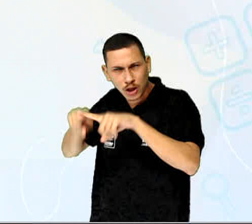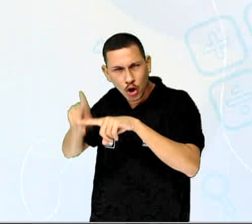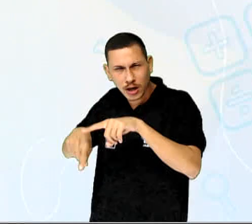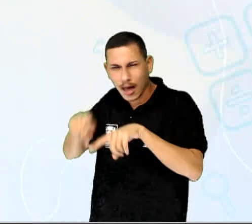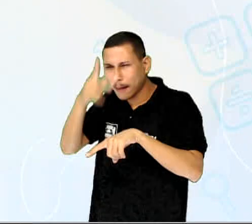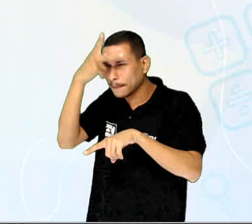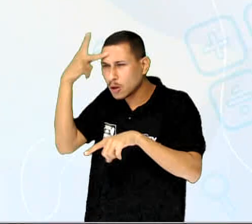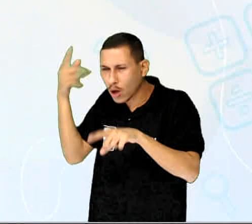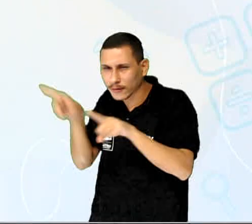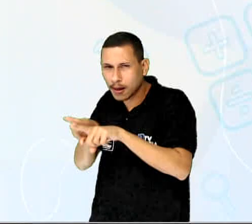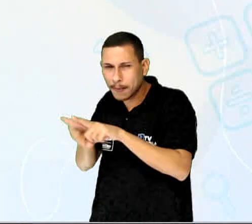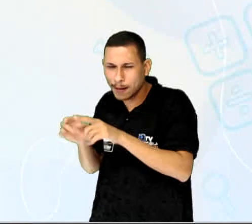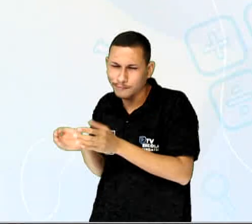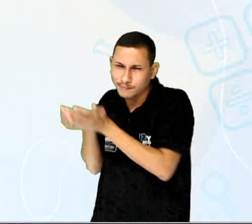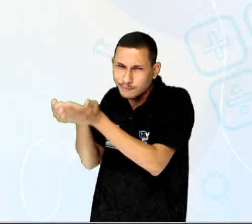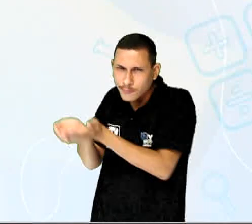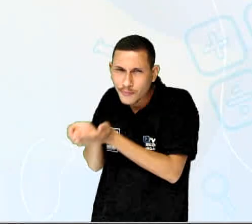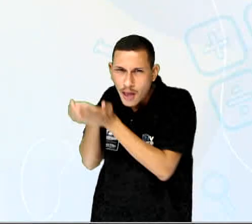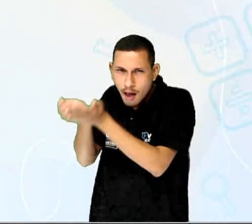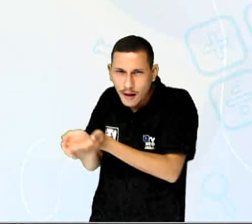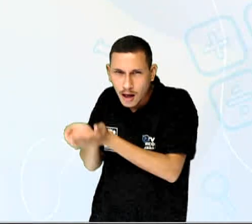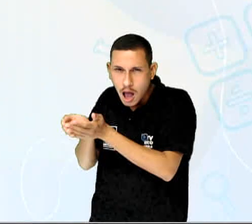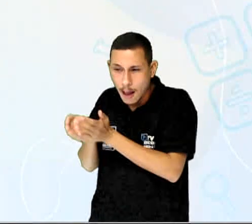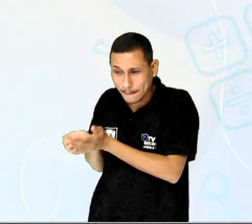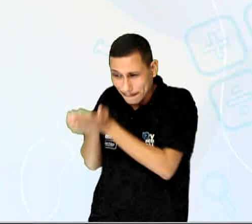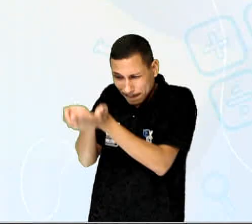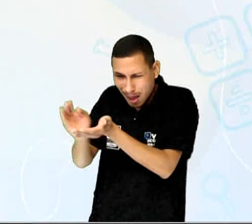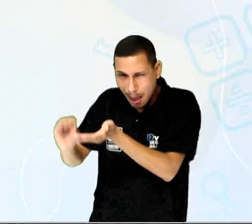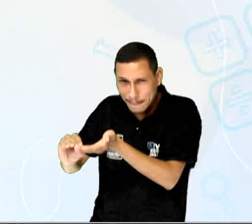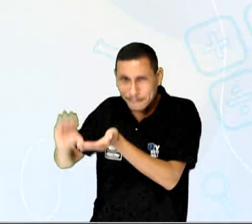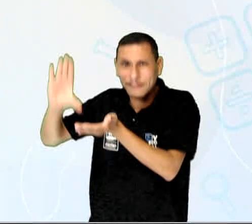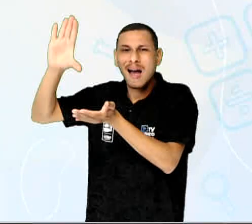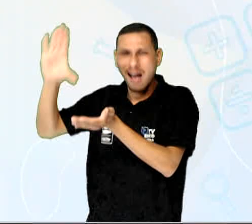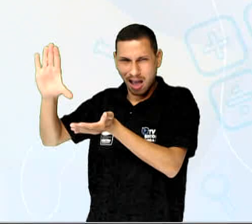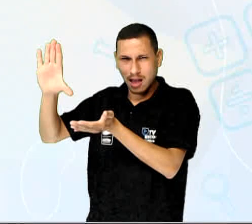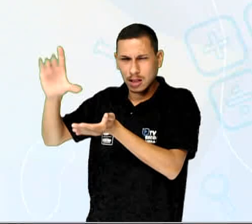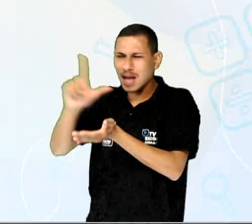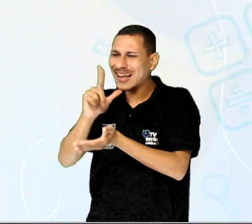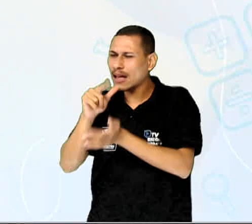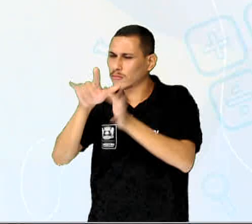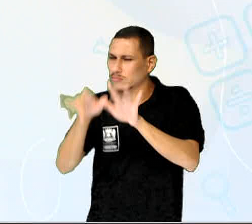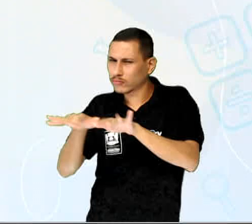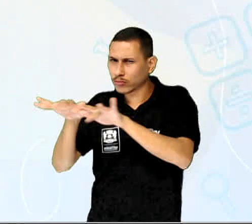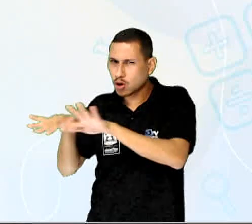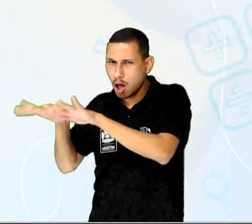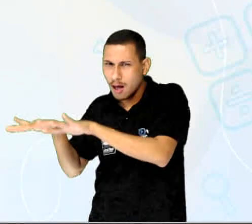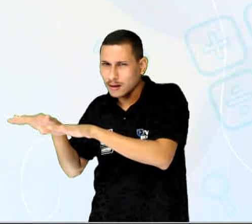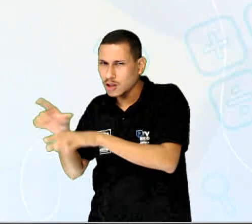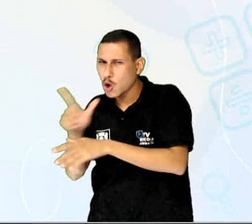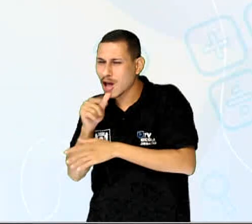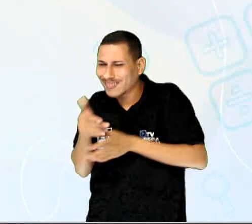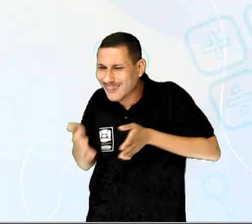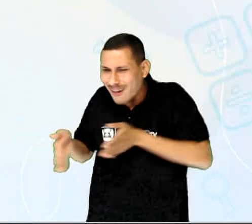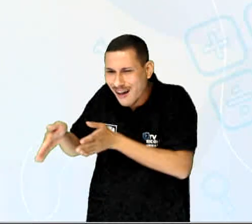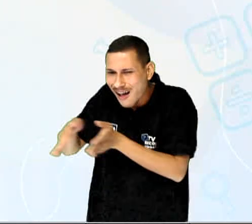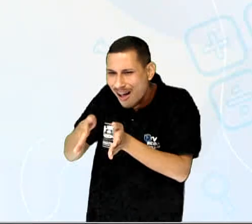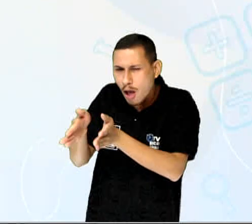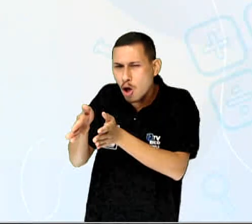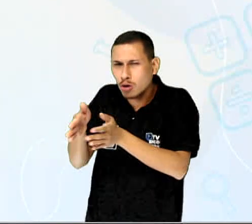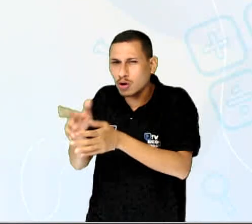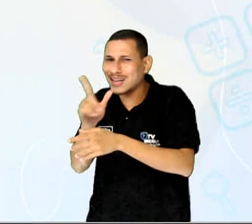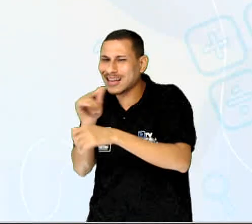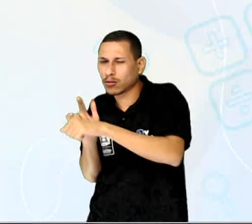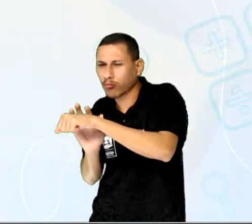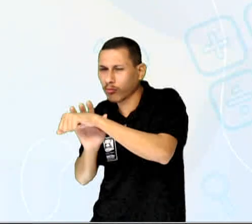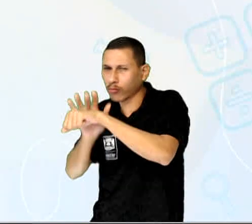passageiros através de barcas, navios e barcos em oceanos, rios, riachos, lagoas